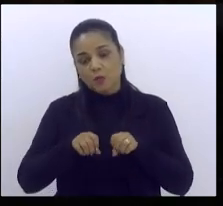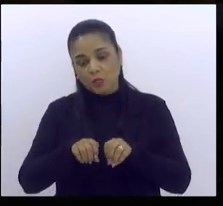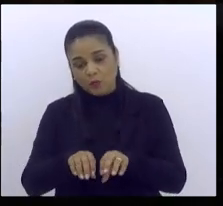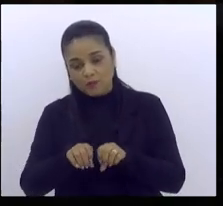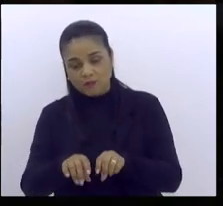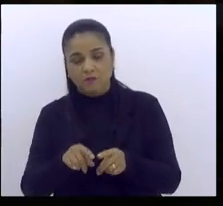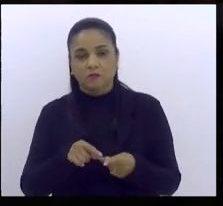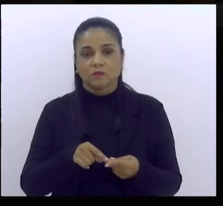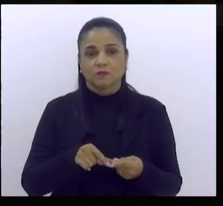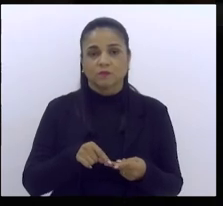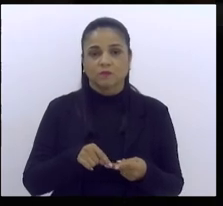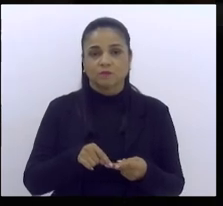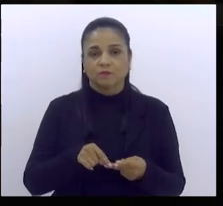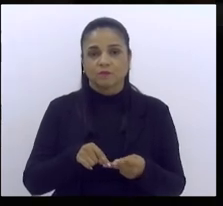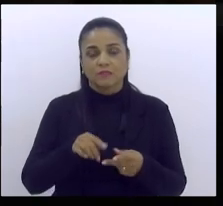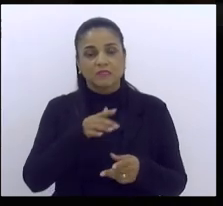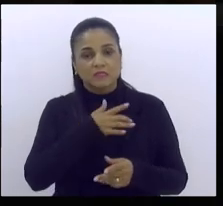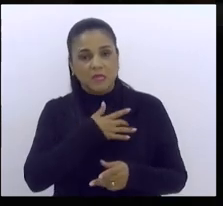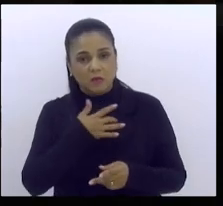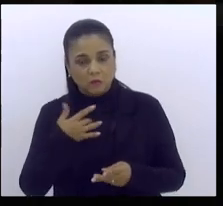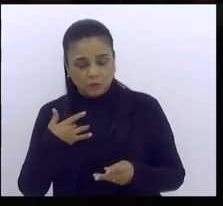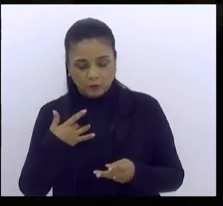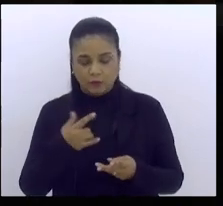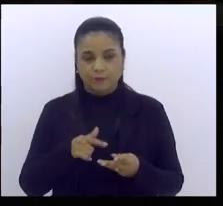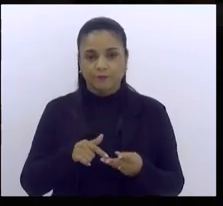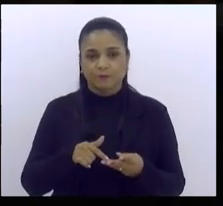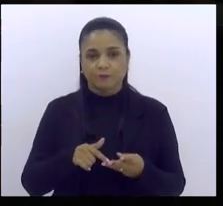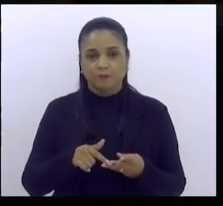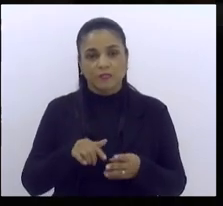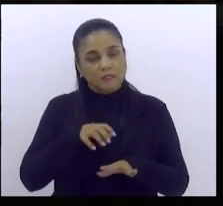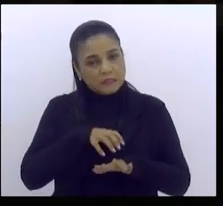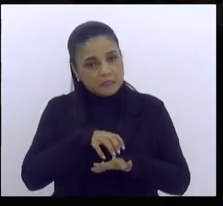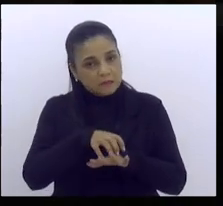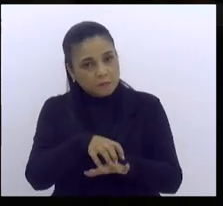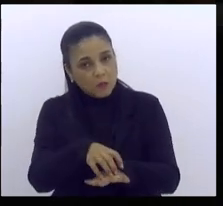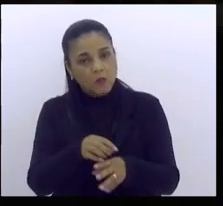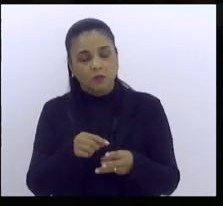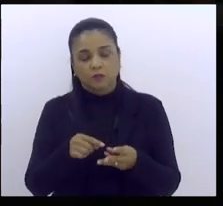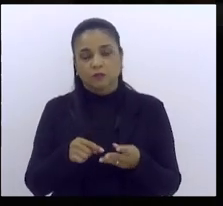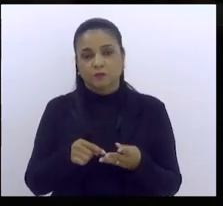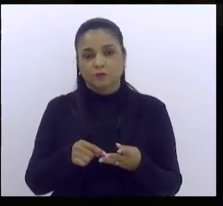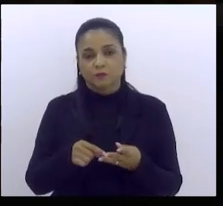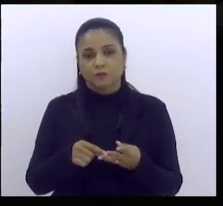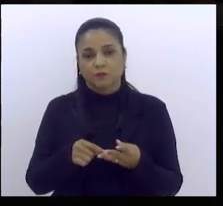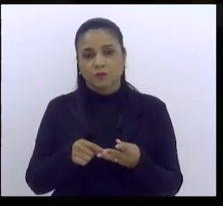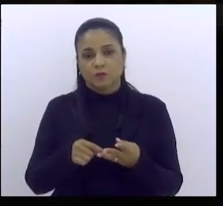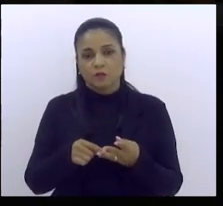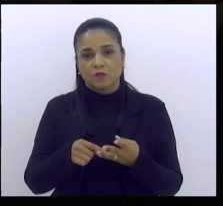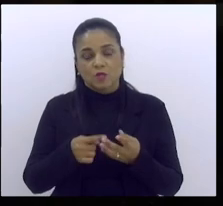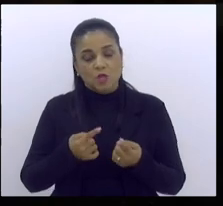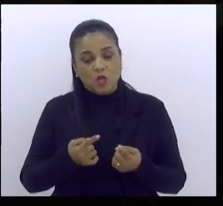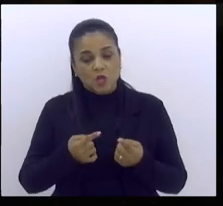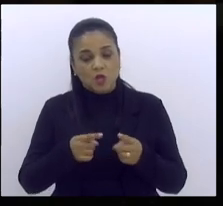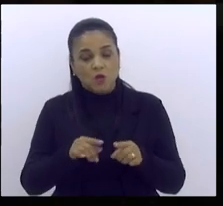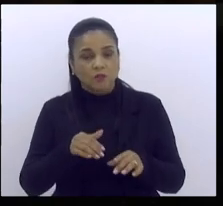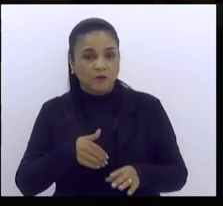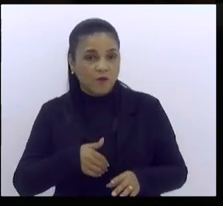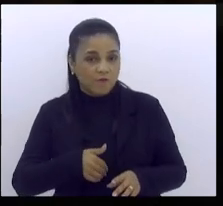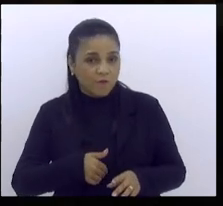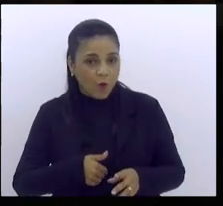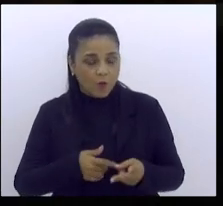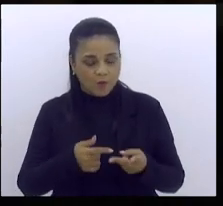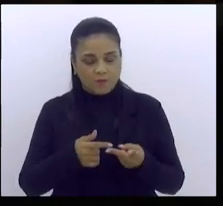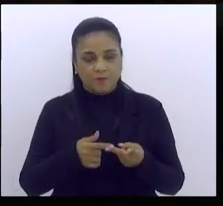educação, em saúde, em transportes, em combate à miséria e à fome,